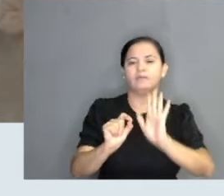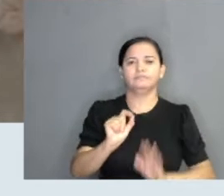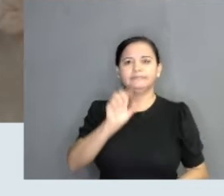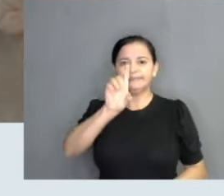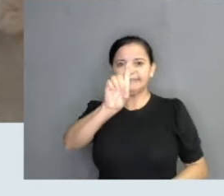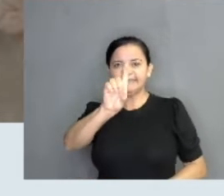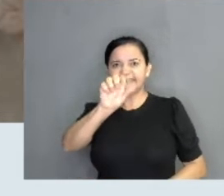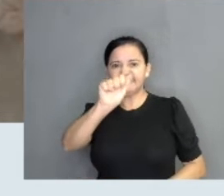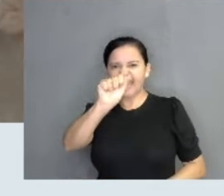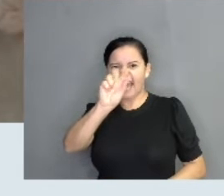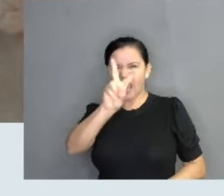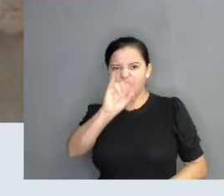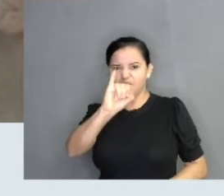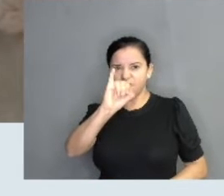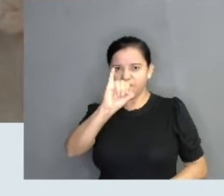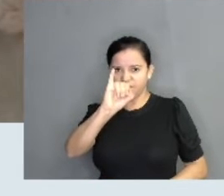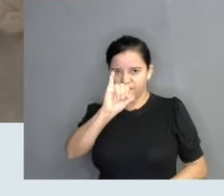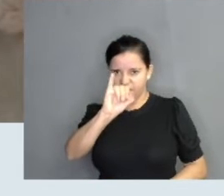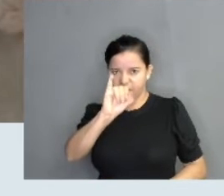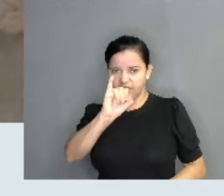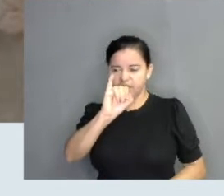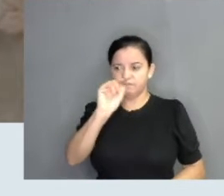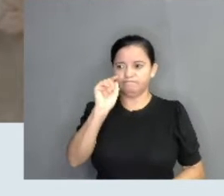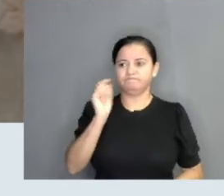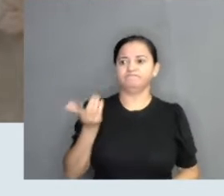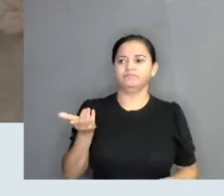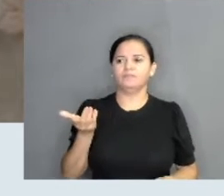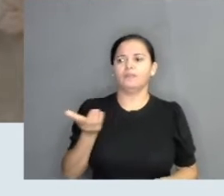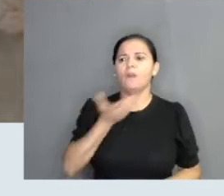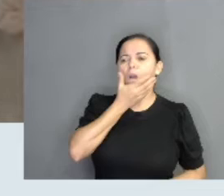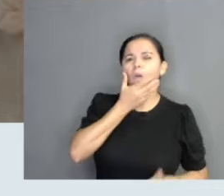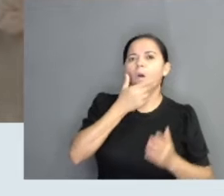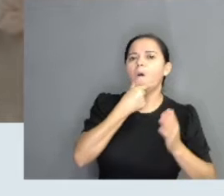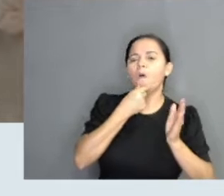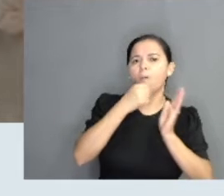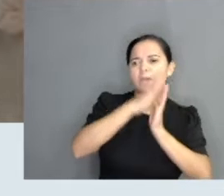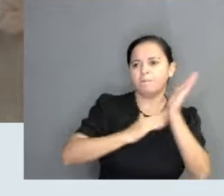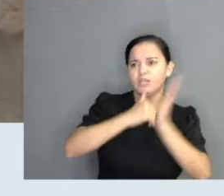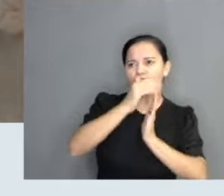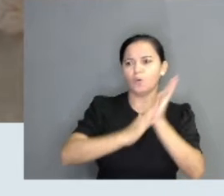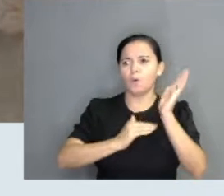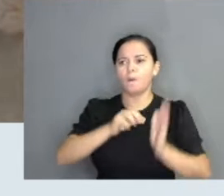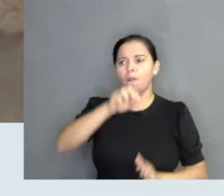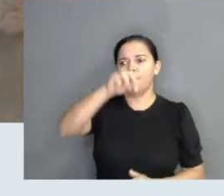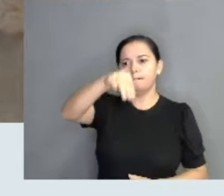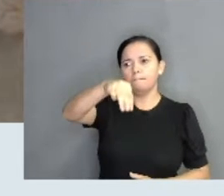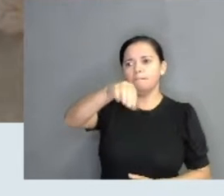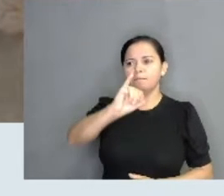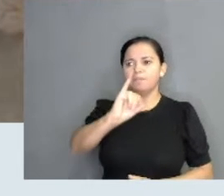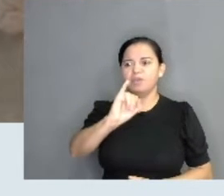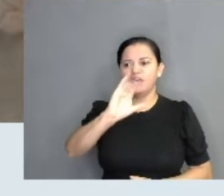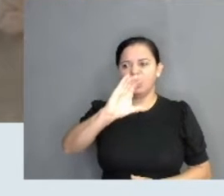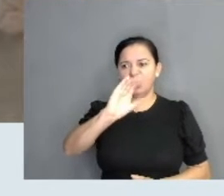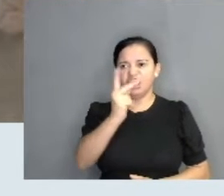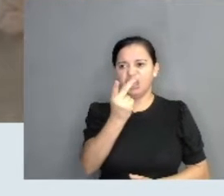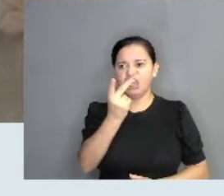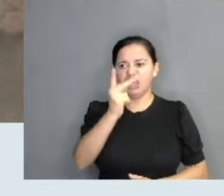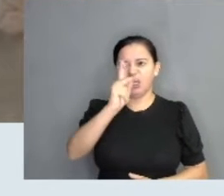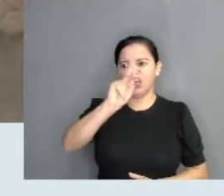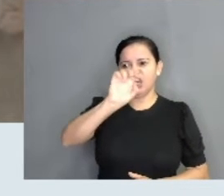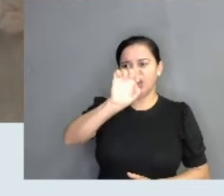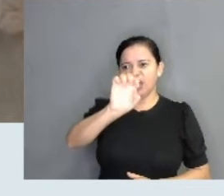Michelangelo. Essa imagem ela tem mais de 5 metros de altura, pesa mais de